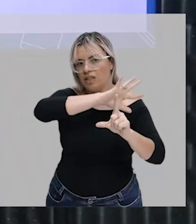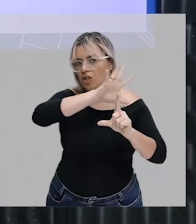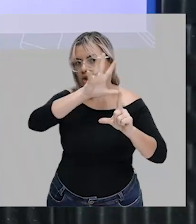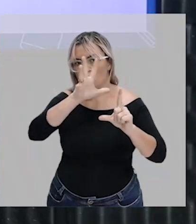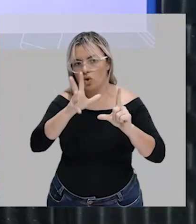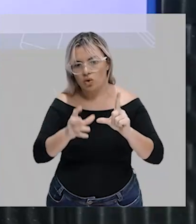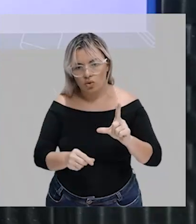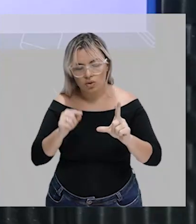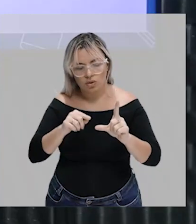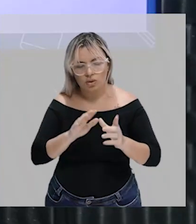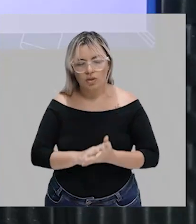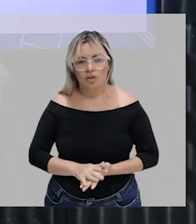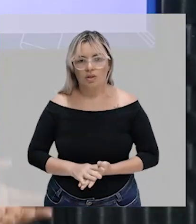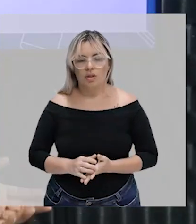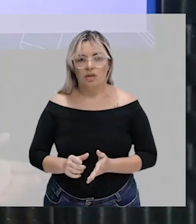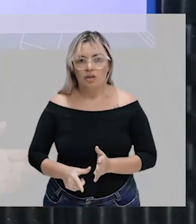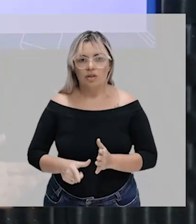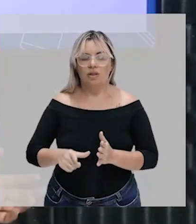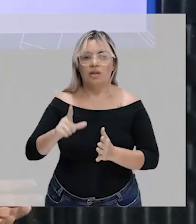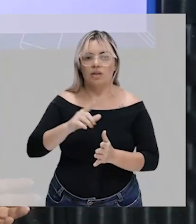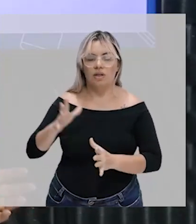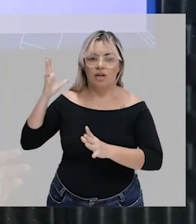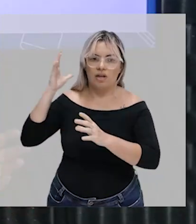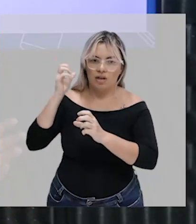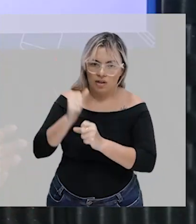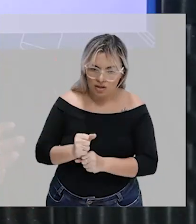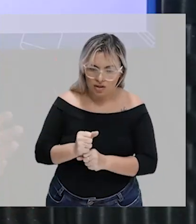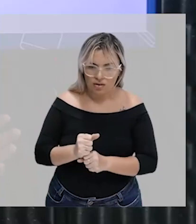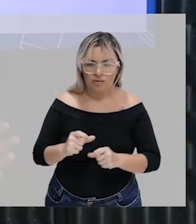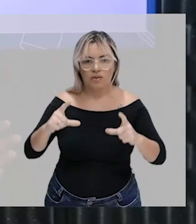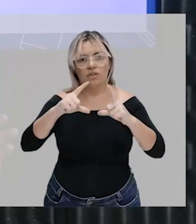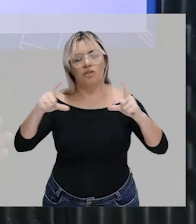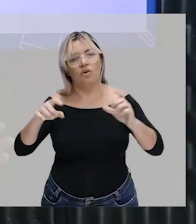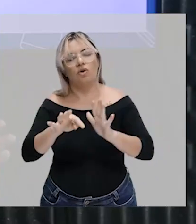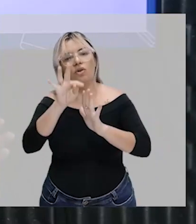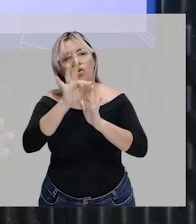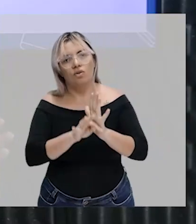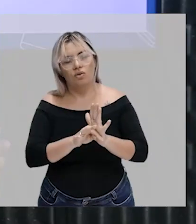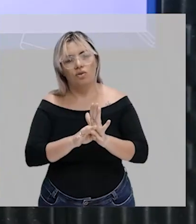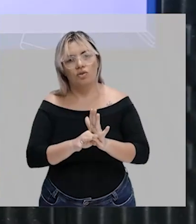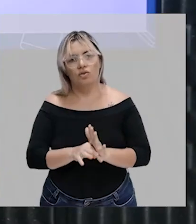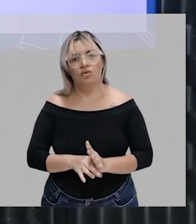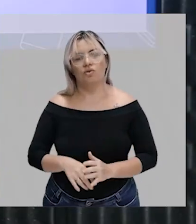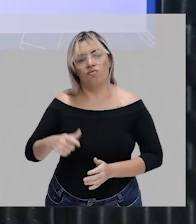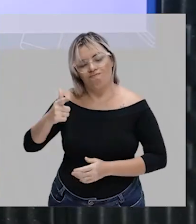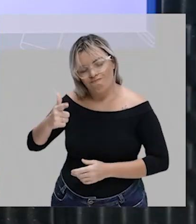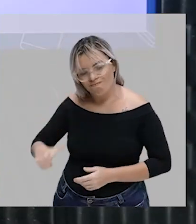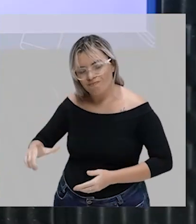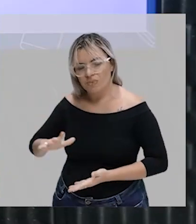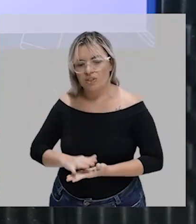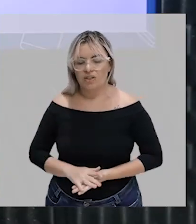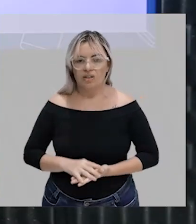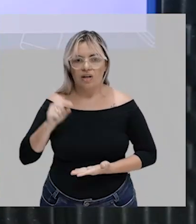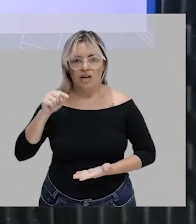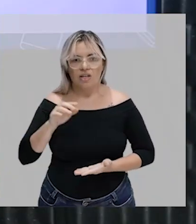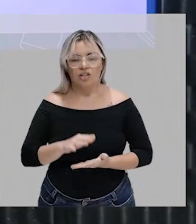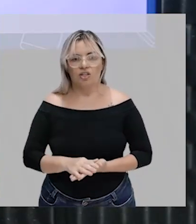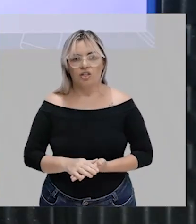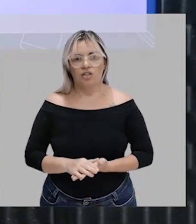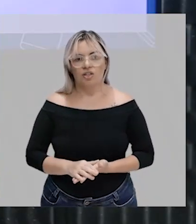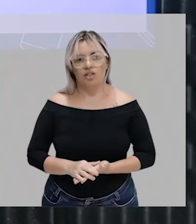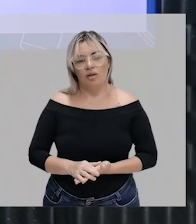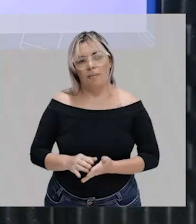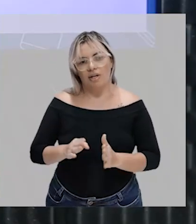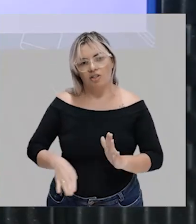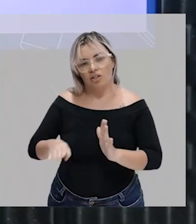texto. Porque isso é um macete para você conseguir chegar à sua resposta mais rápido. Até porque nós sabemos que a prova do Enem ela tem um tempo